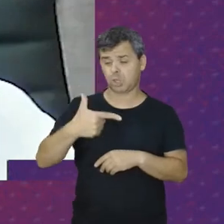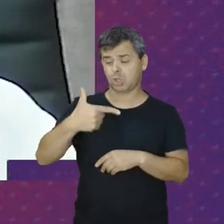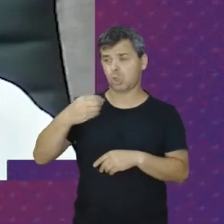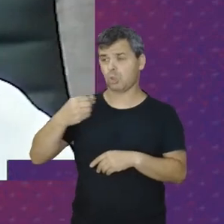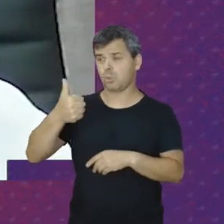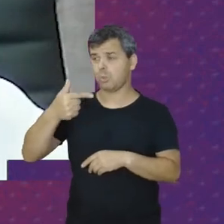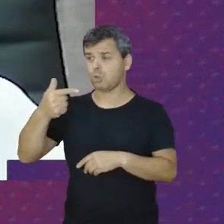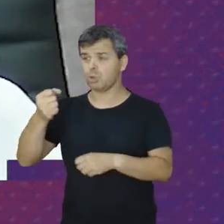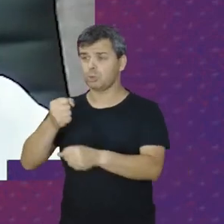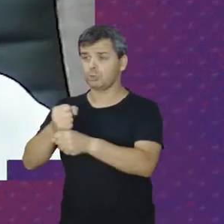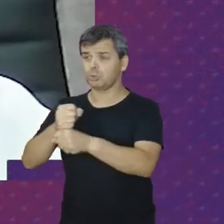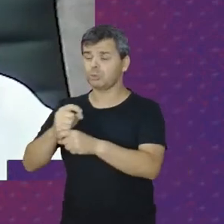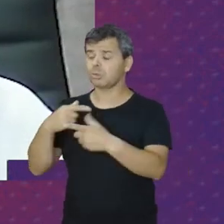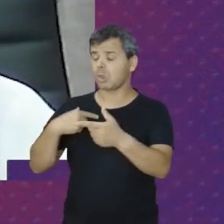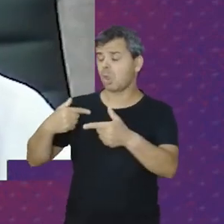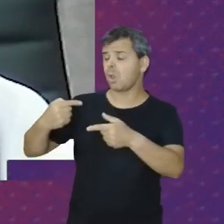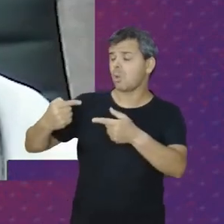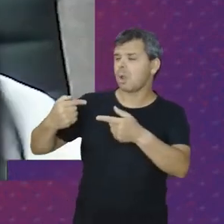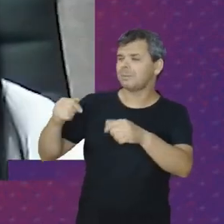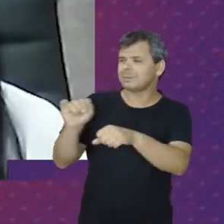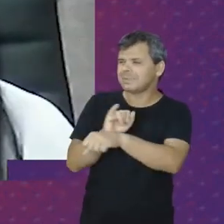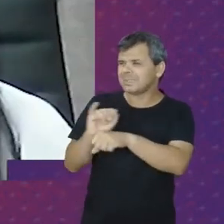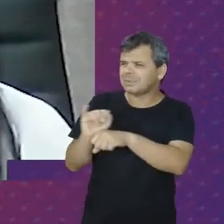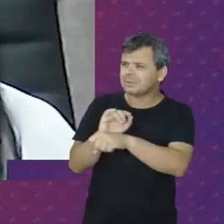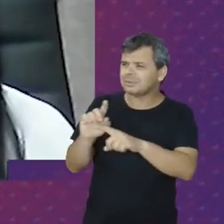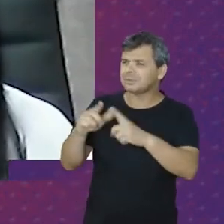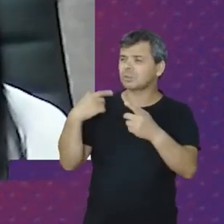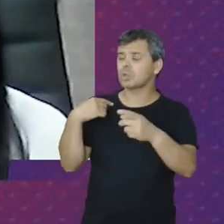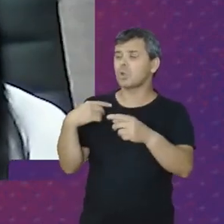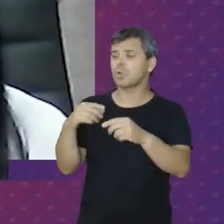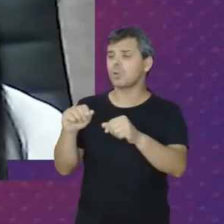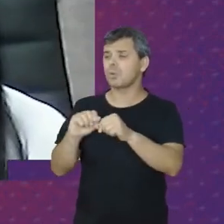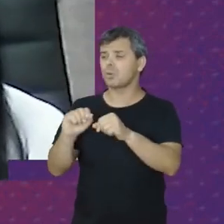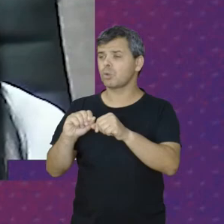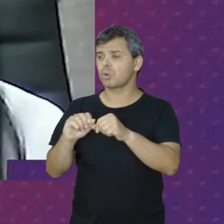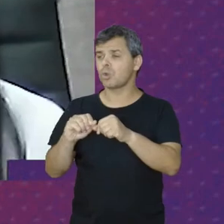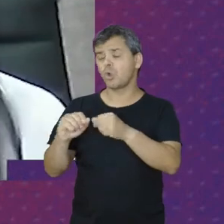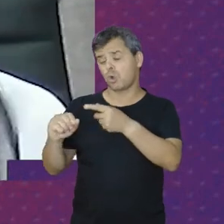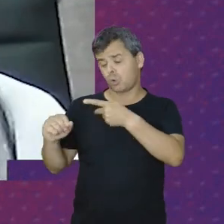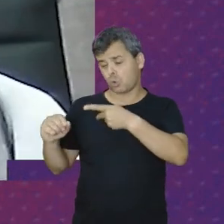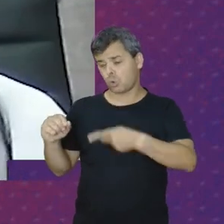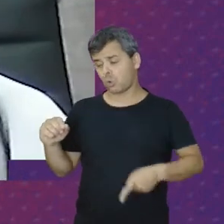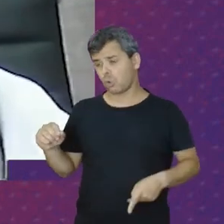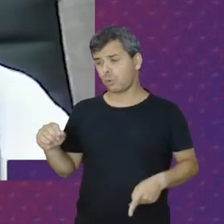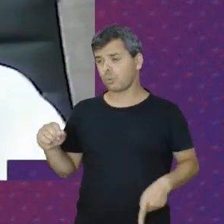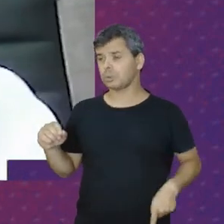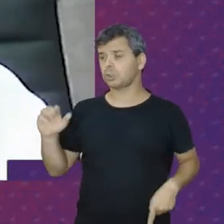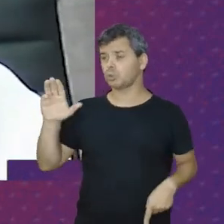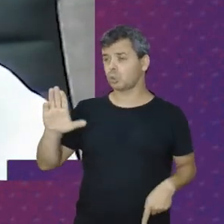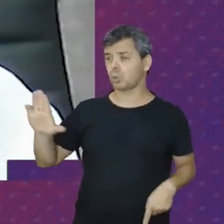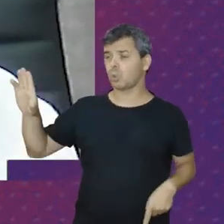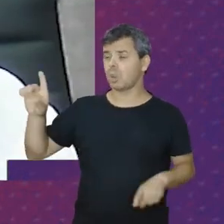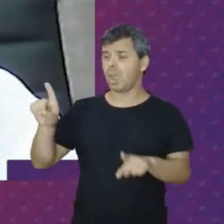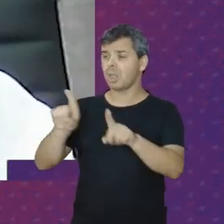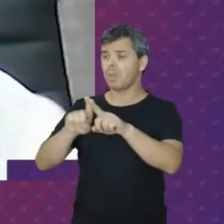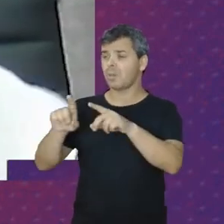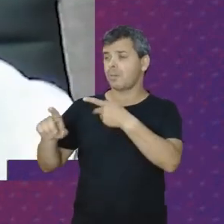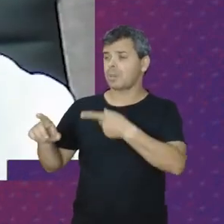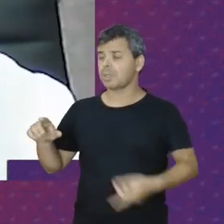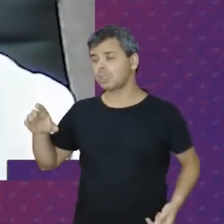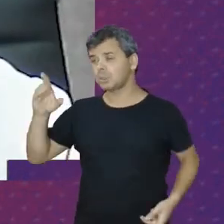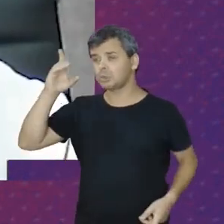ele não deu sequência a algumas ações que eu deixei fazendo com recursos federais dos governos Lula e Dilma. Então, quando eu voltei em 2017,